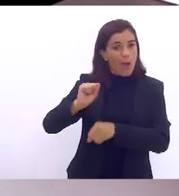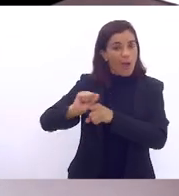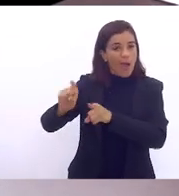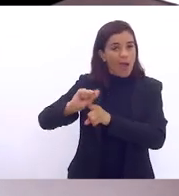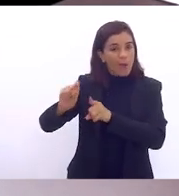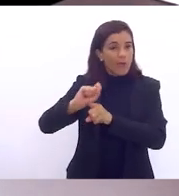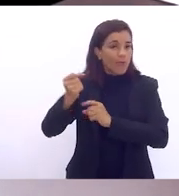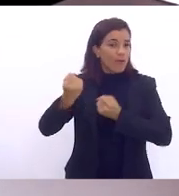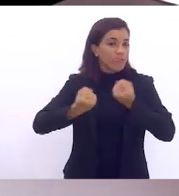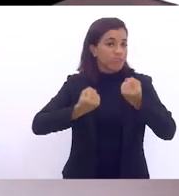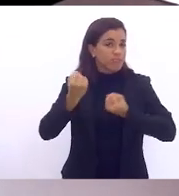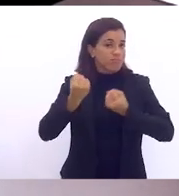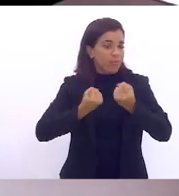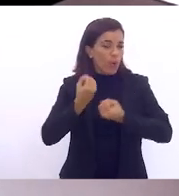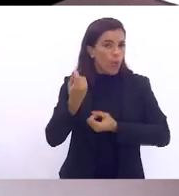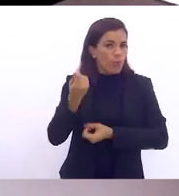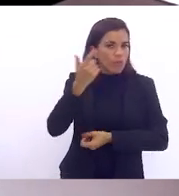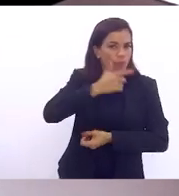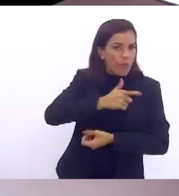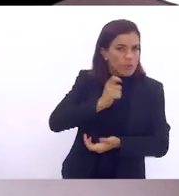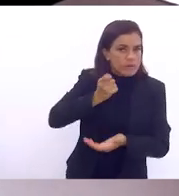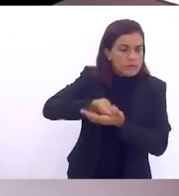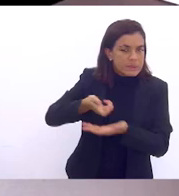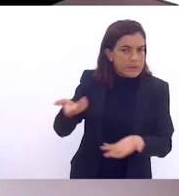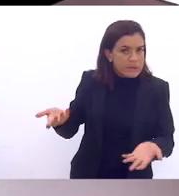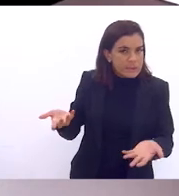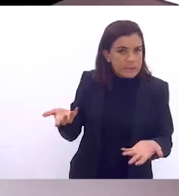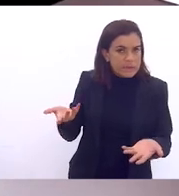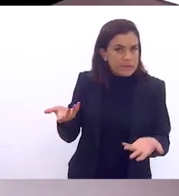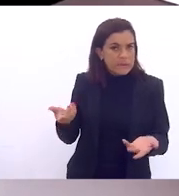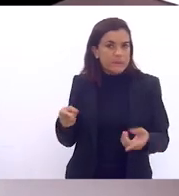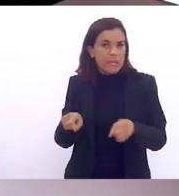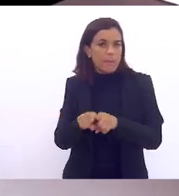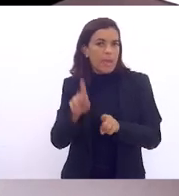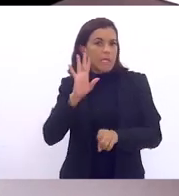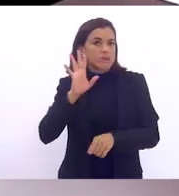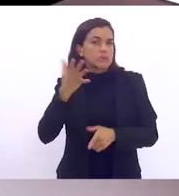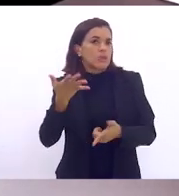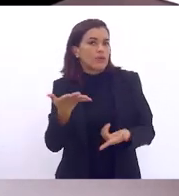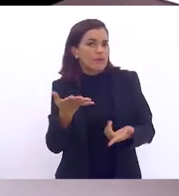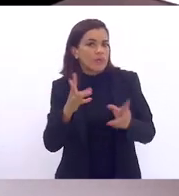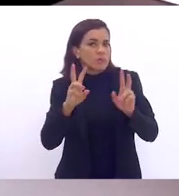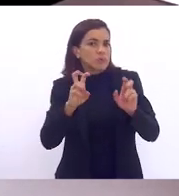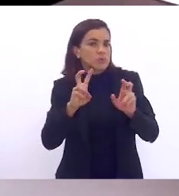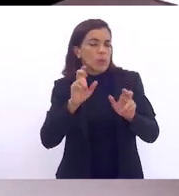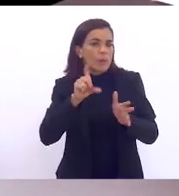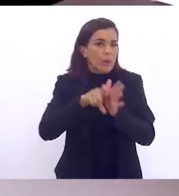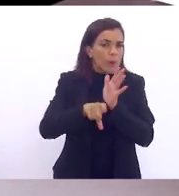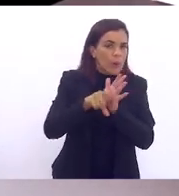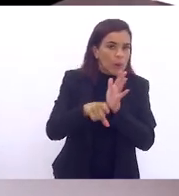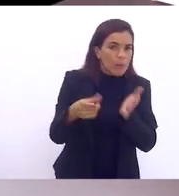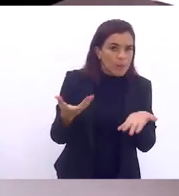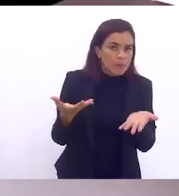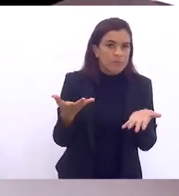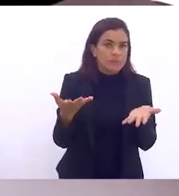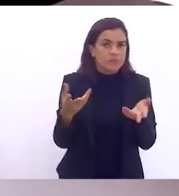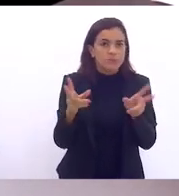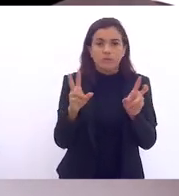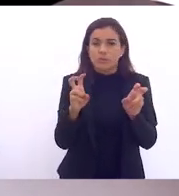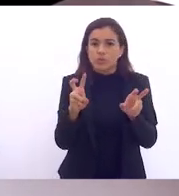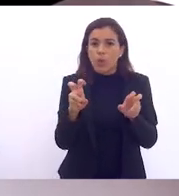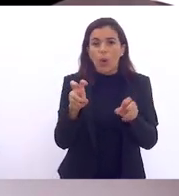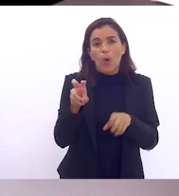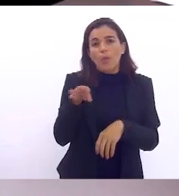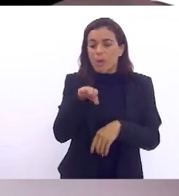efetivamente vai conseguir e eh eh dirimir ali a questão relativa ao pagamento quando se trata de um